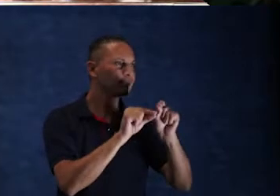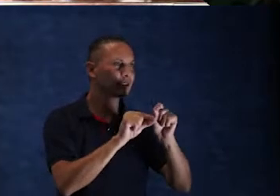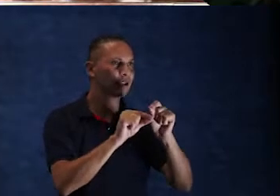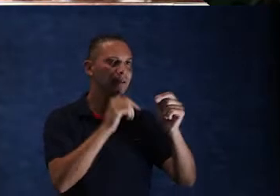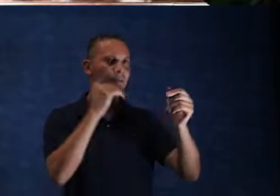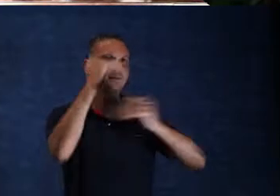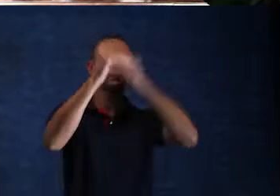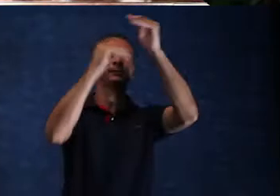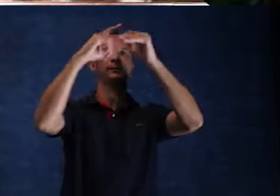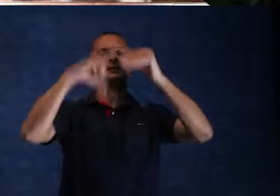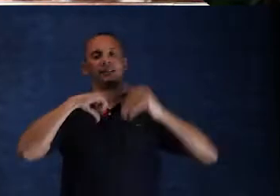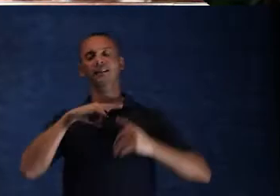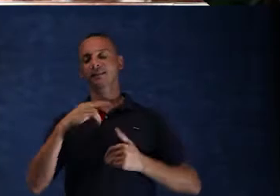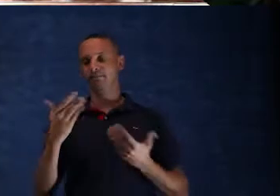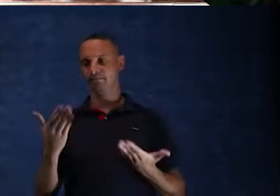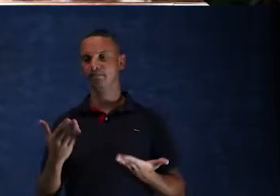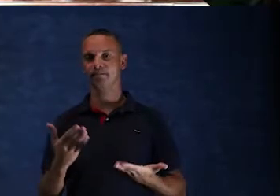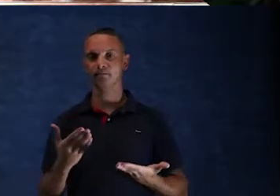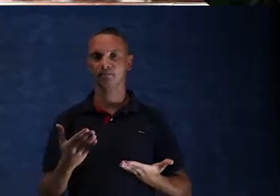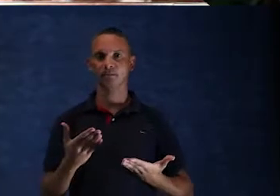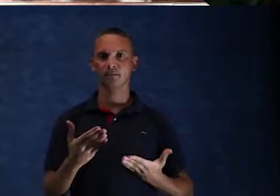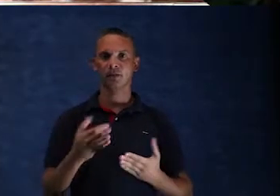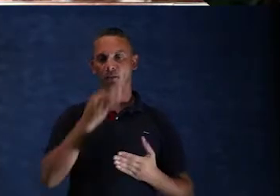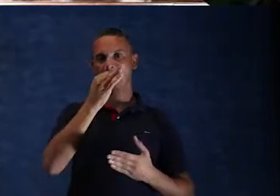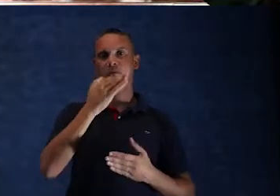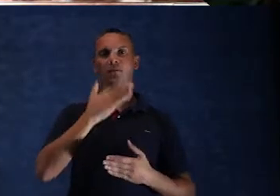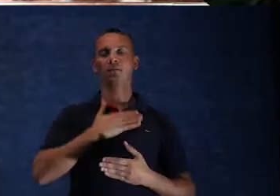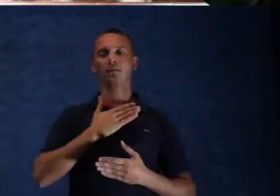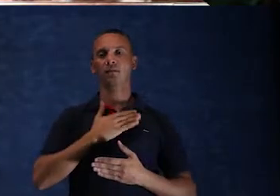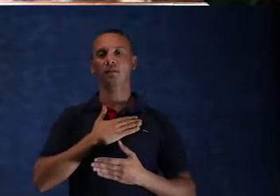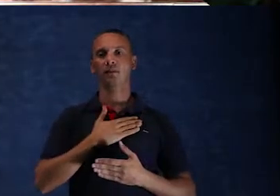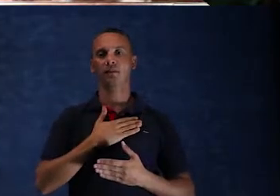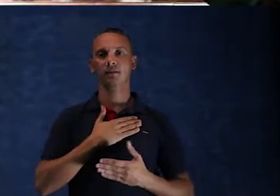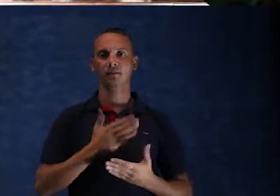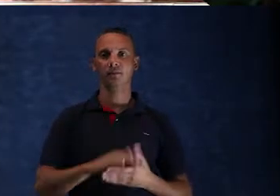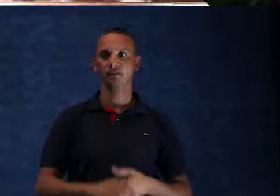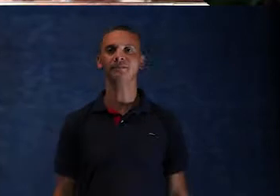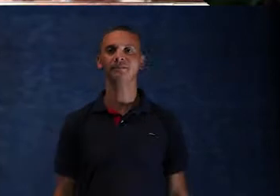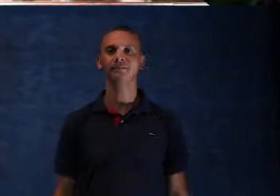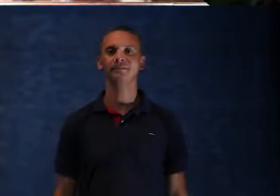sofisticado esse leitor vai ficar. É a minha opinião, né?